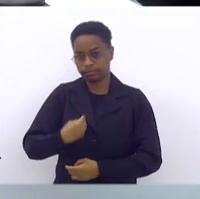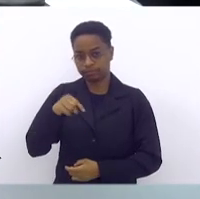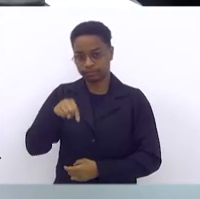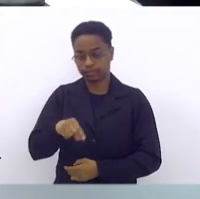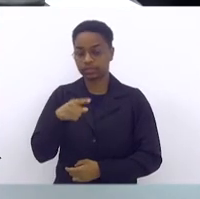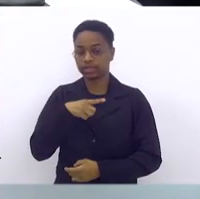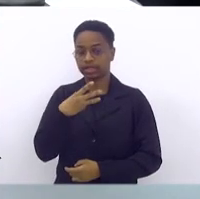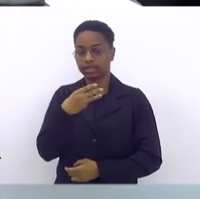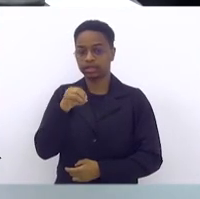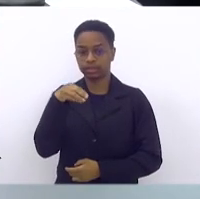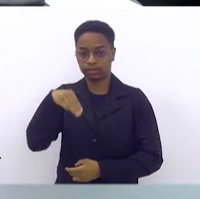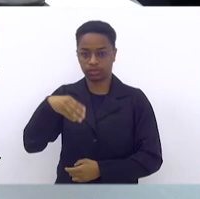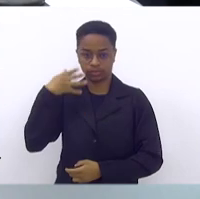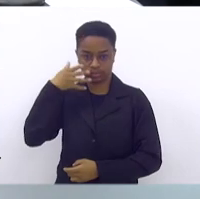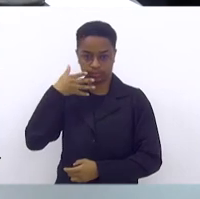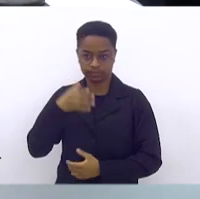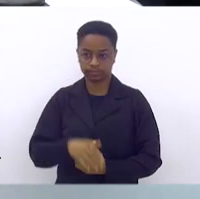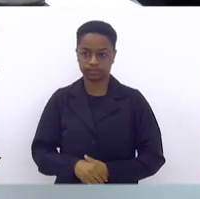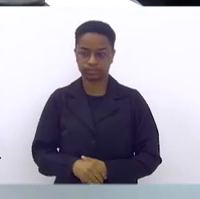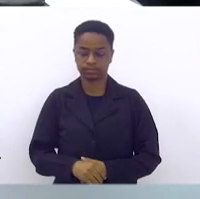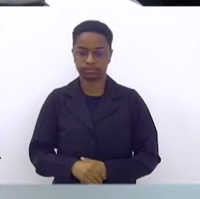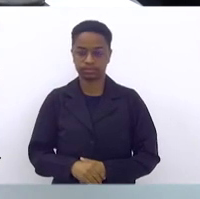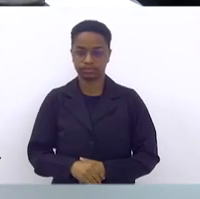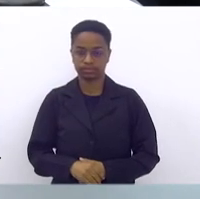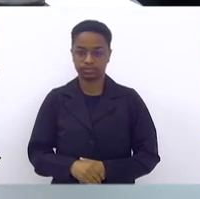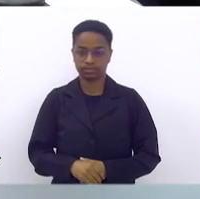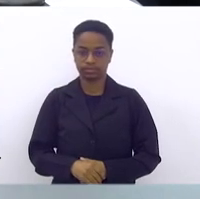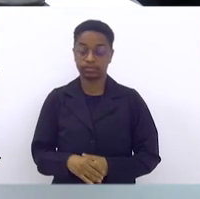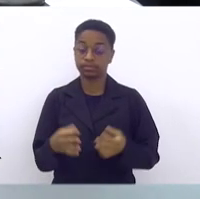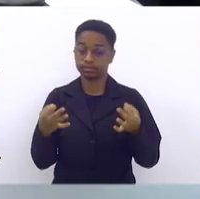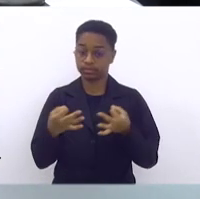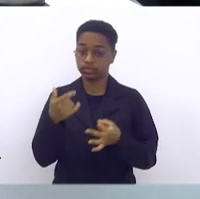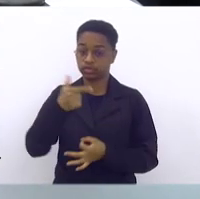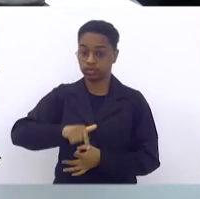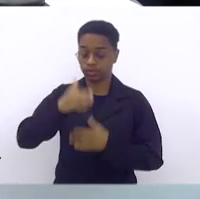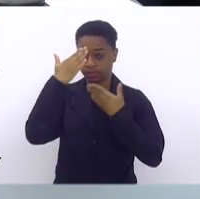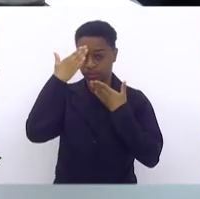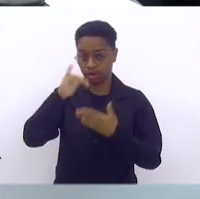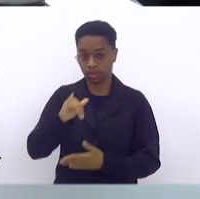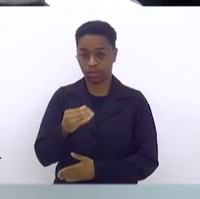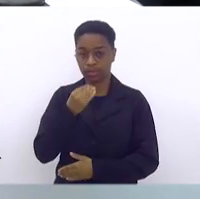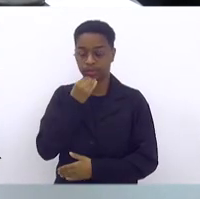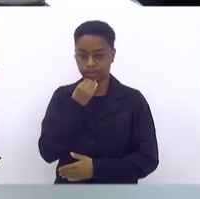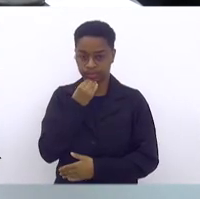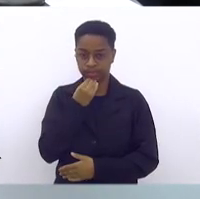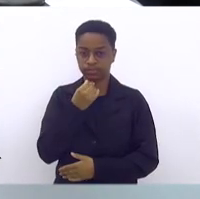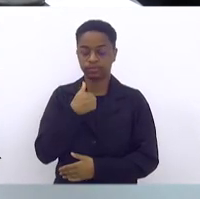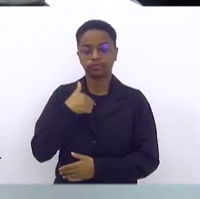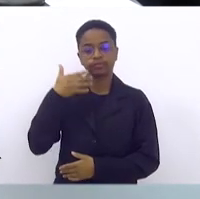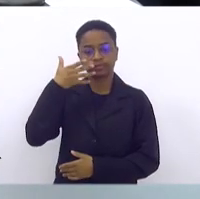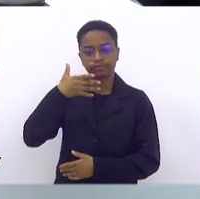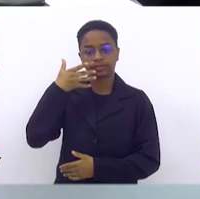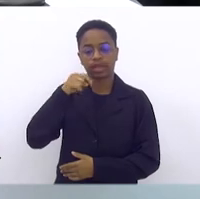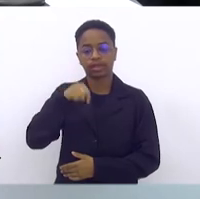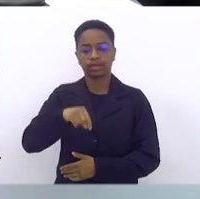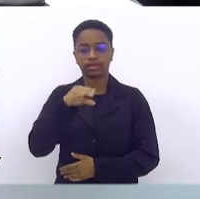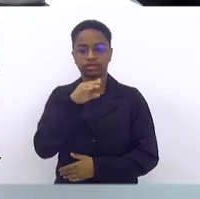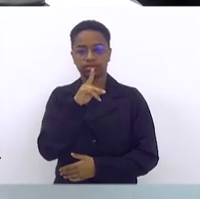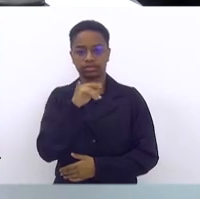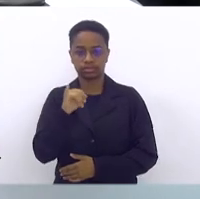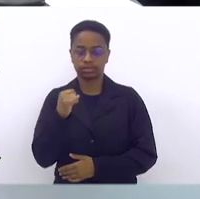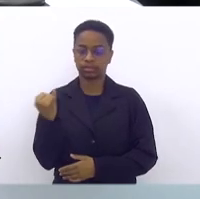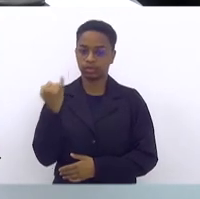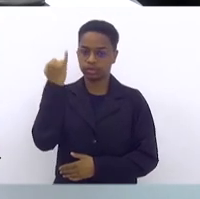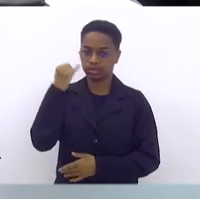senhor terá 30 minutos. Bom, perfeito. Mais uma vez aqui agradeço a oportunidade de falar numa importante CPI. Primeiramente,